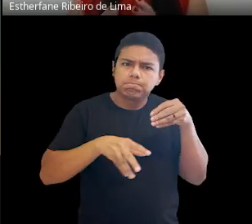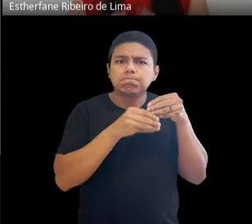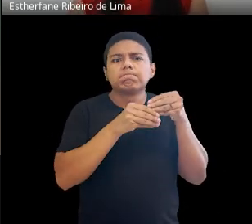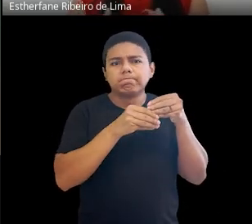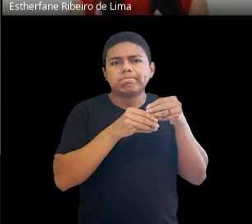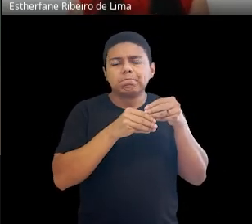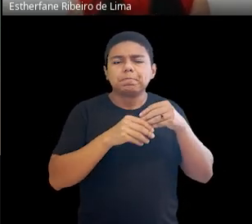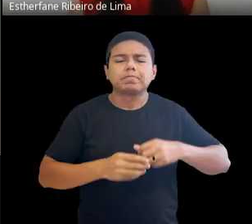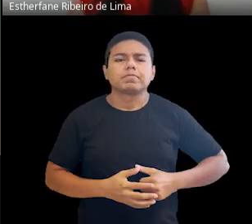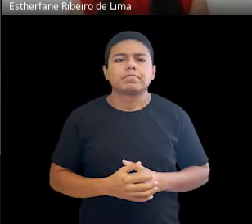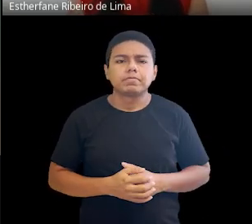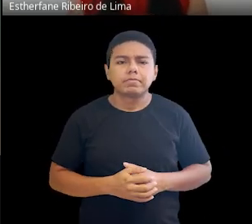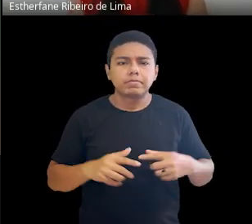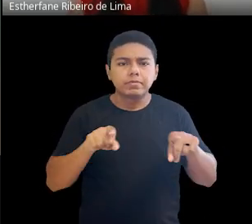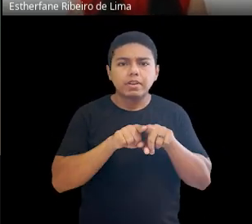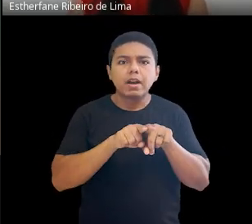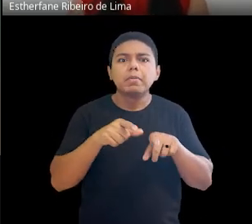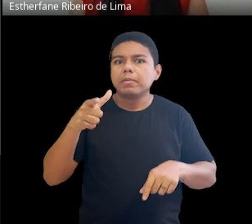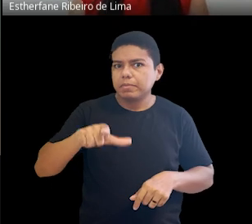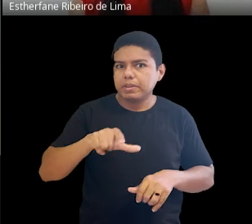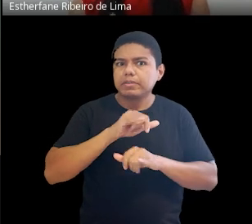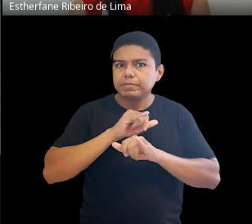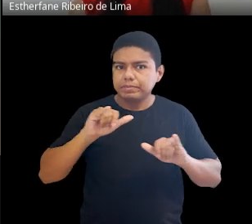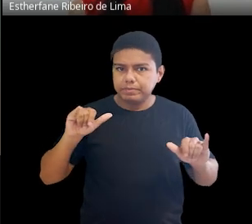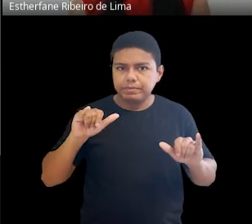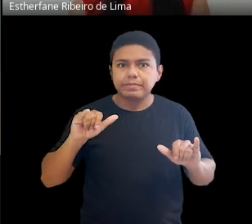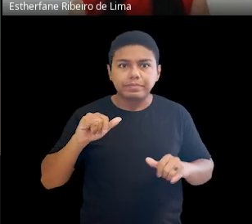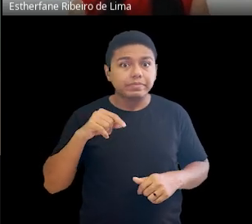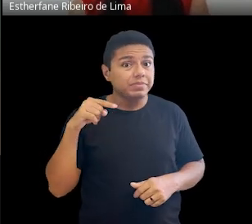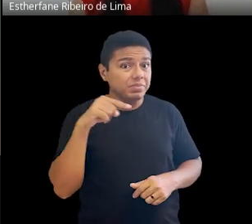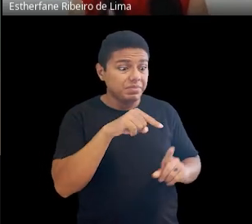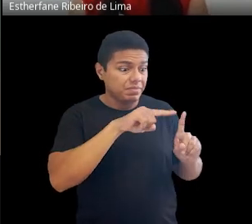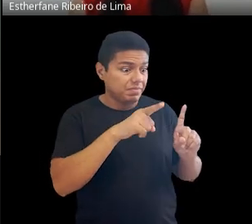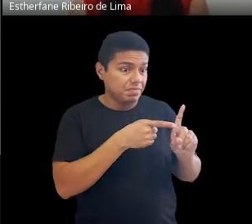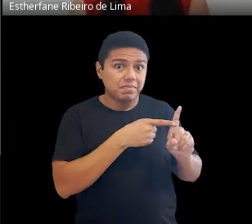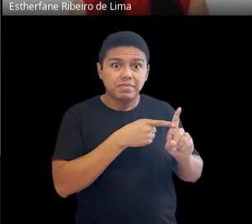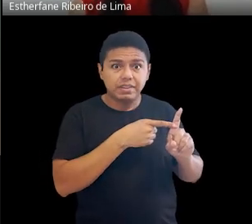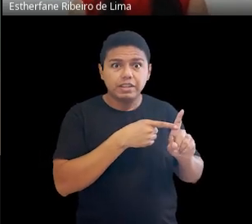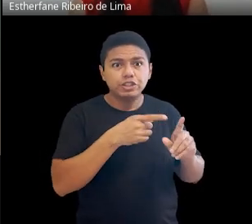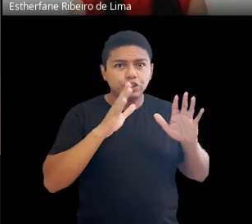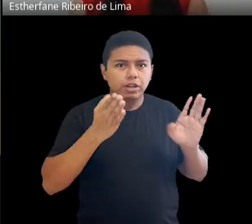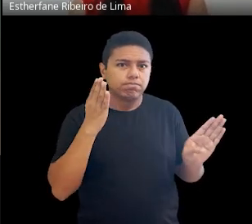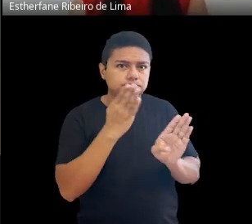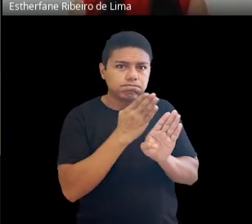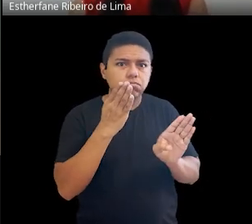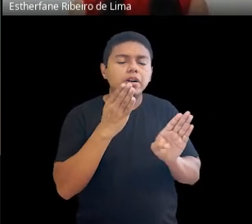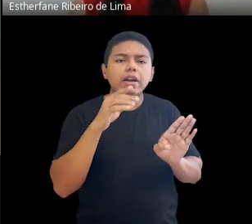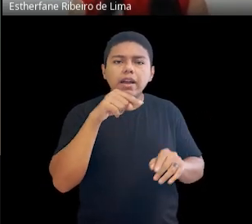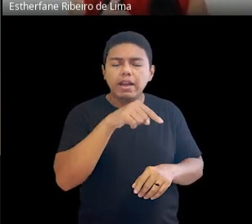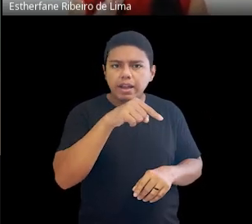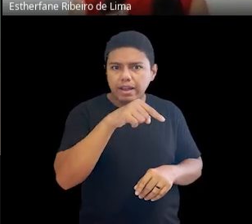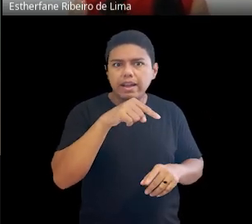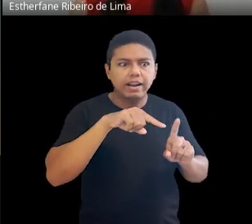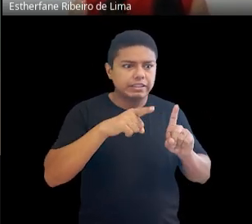disso. Vale ressaltar que não é só porque essa pessoa que está gestante foi diagnosticada como uma gestação de alto